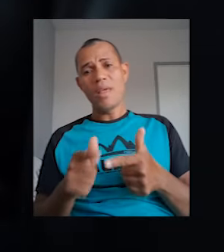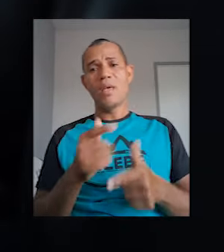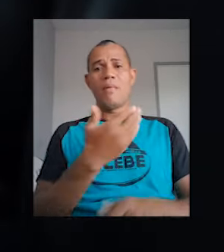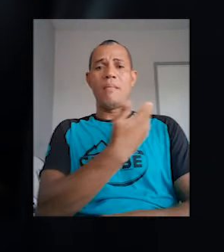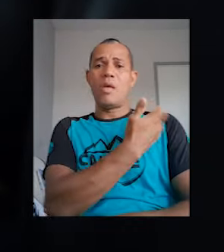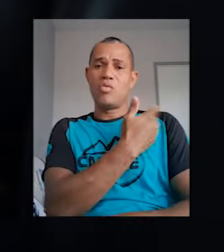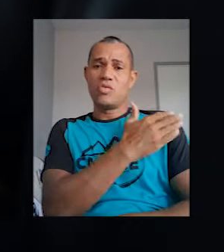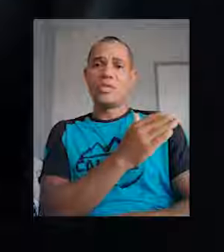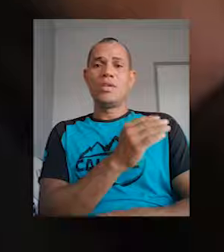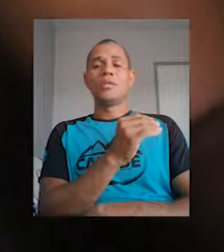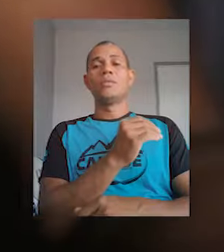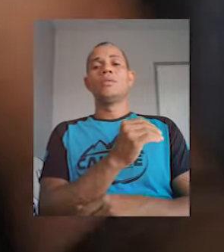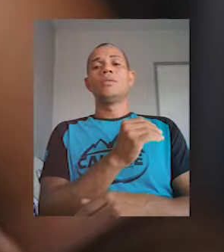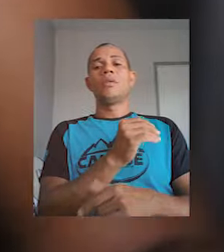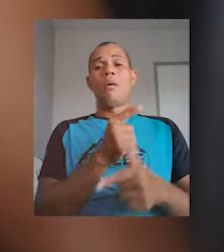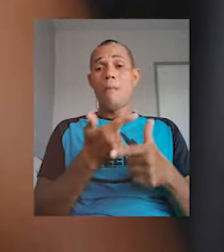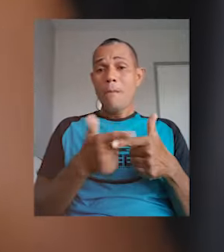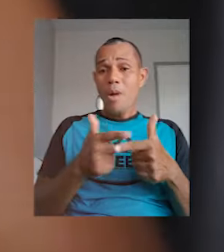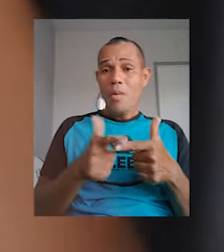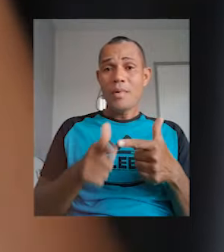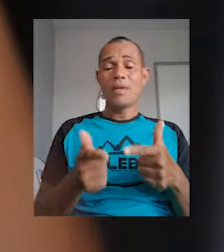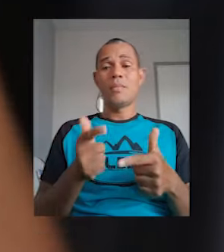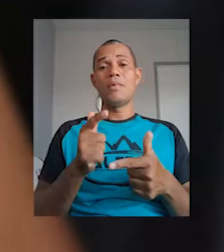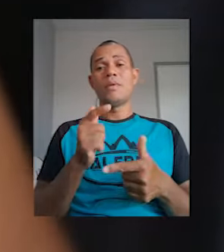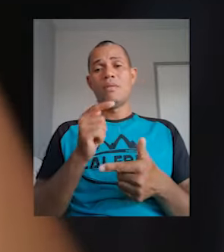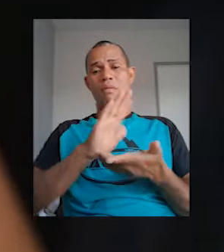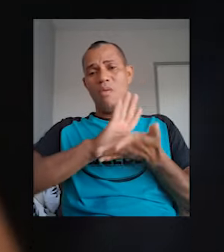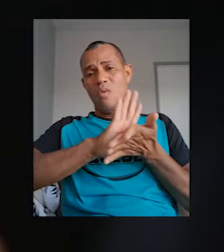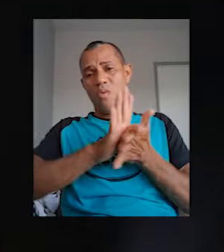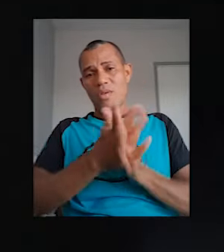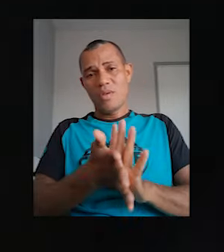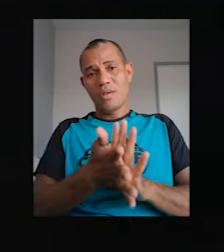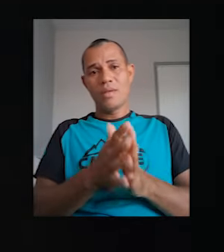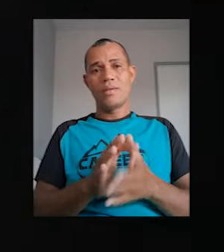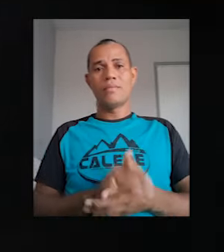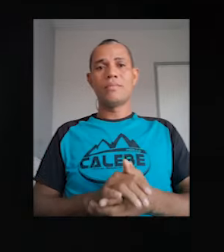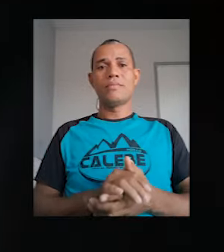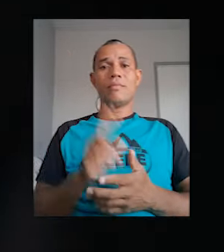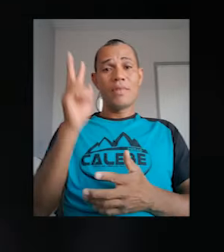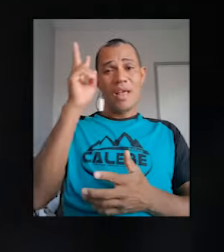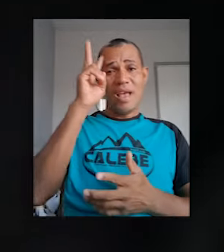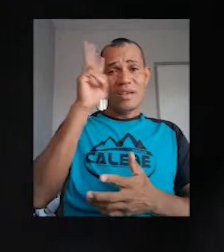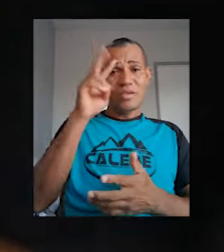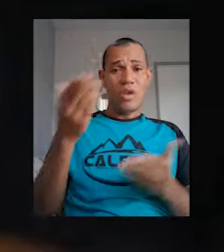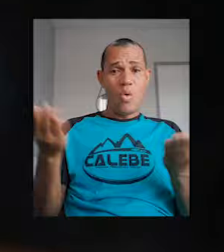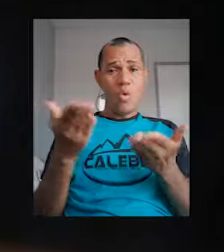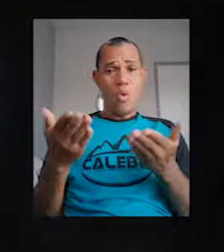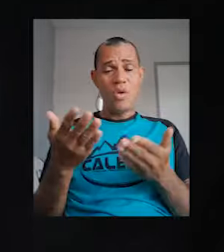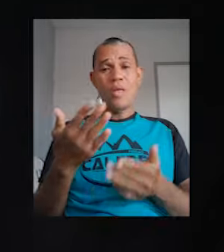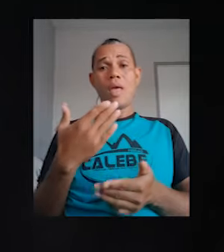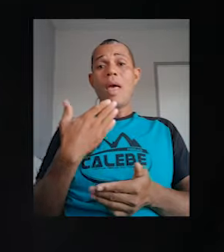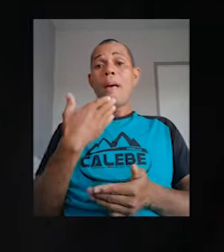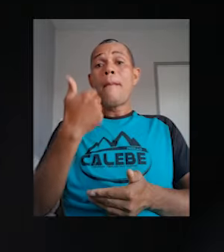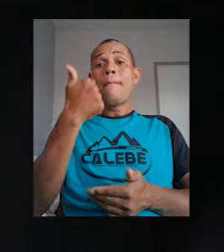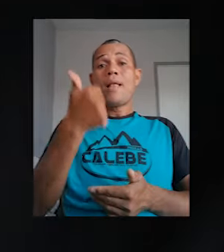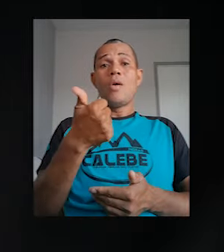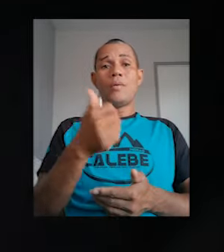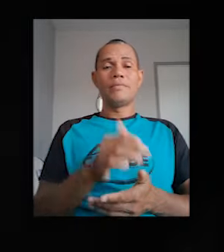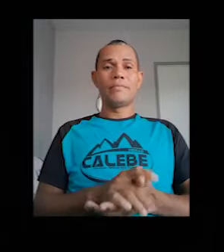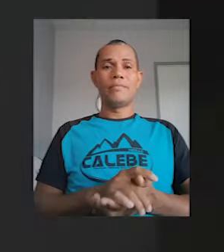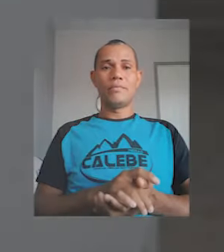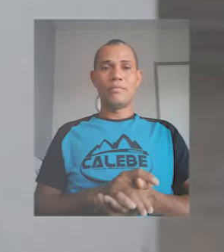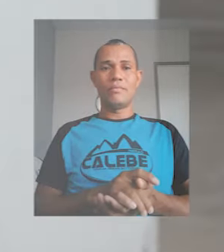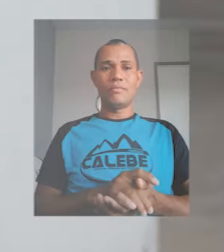esses paradigmas, né? Quando eu tiver uma filha que vim para esse mundo, a história tem que ser melhor do que a